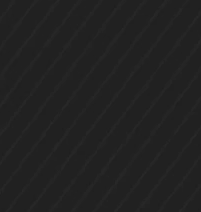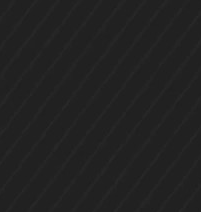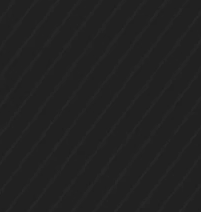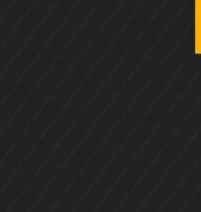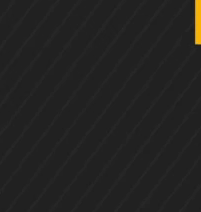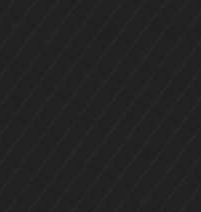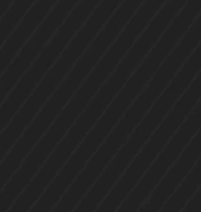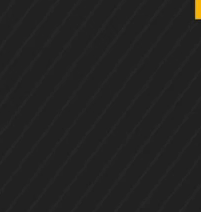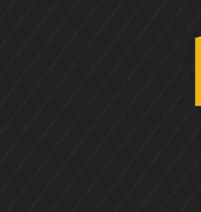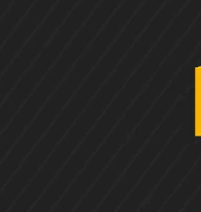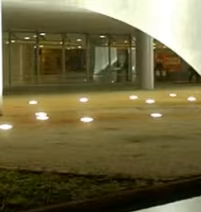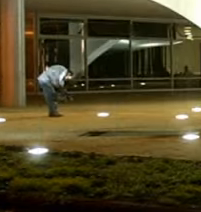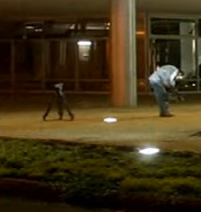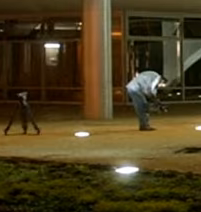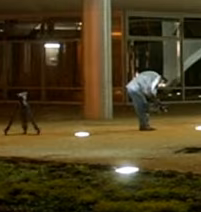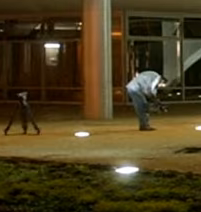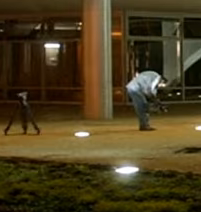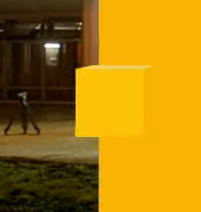Olá,